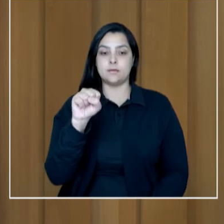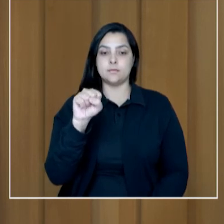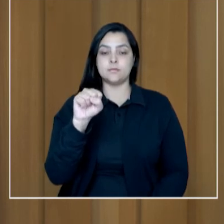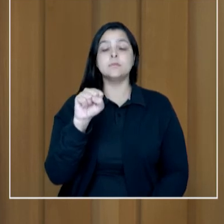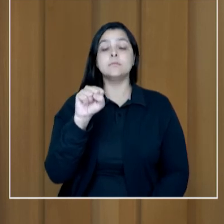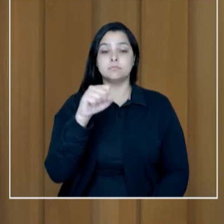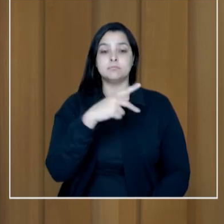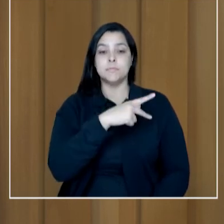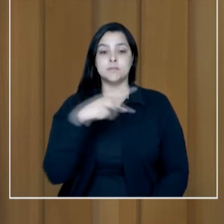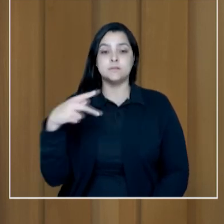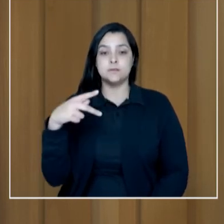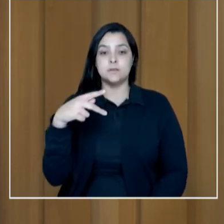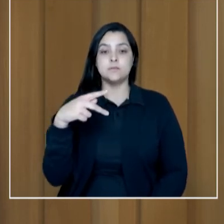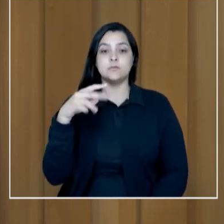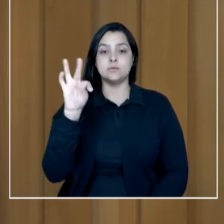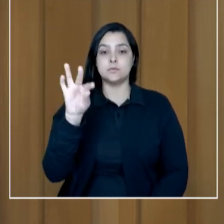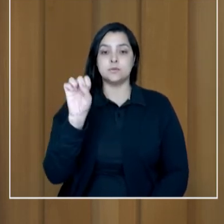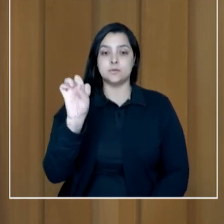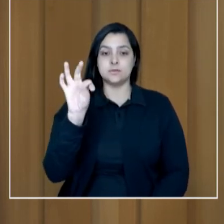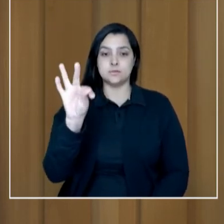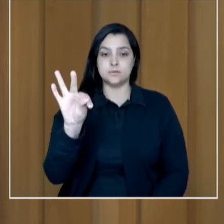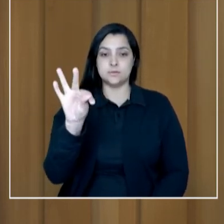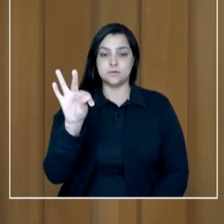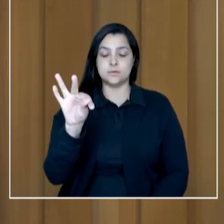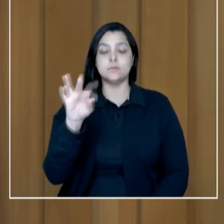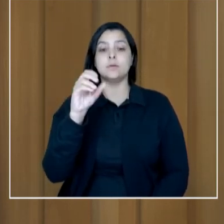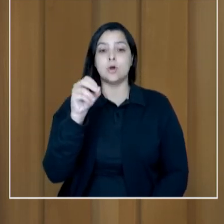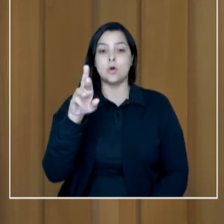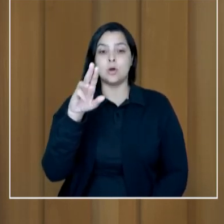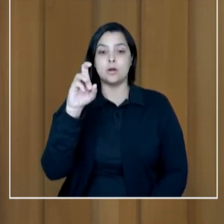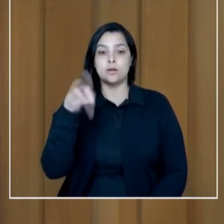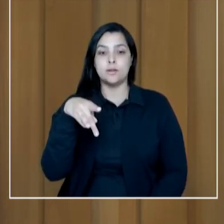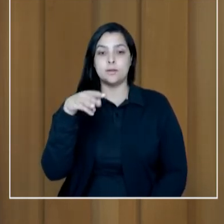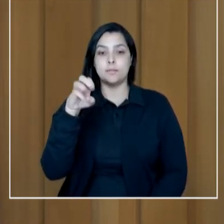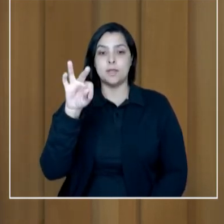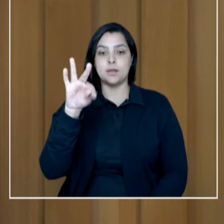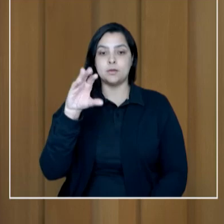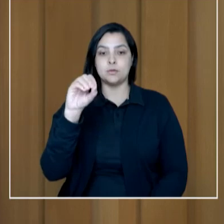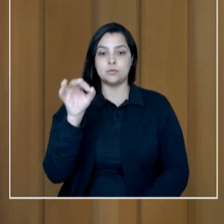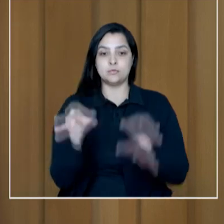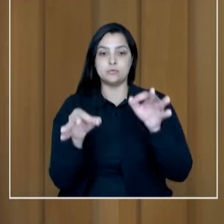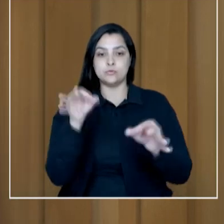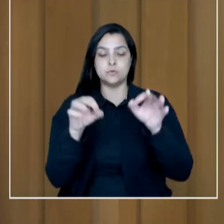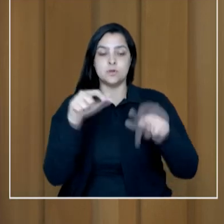Superior do Trabalho e grão-mestre da Ordem do Mérito Judiciário do Trabalho.